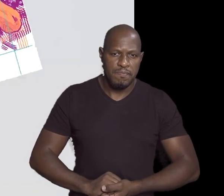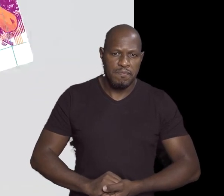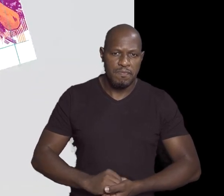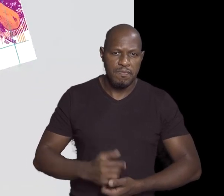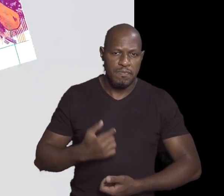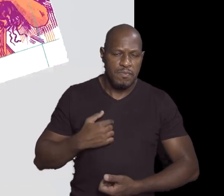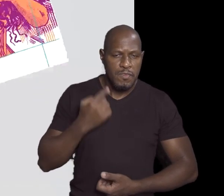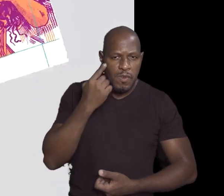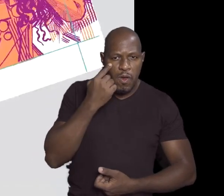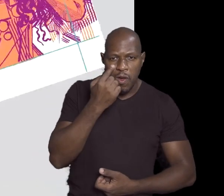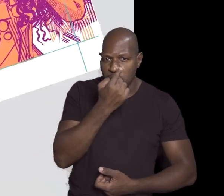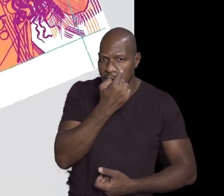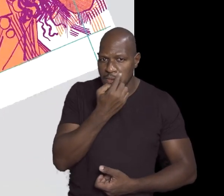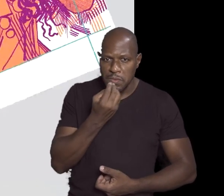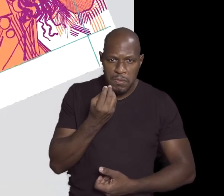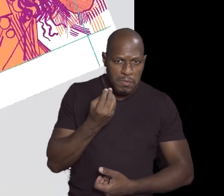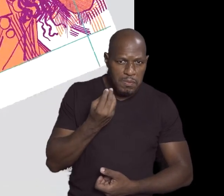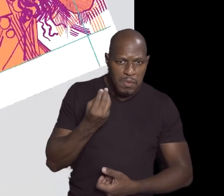os olhos.